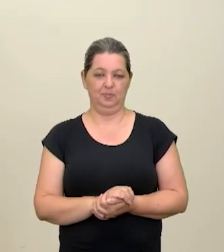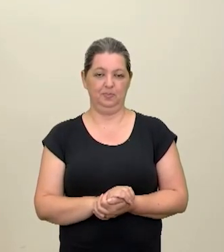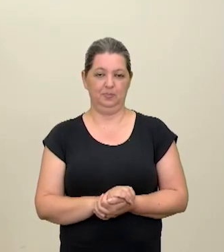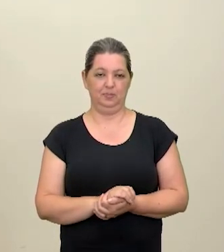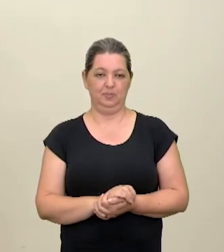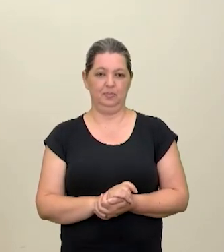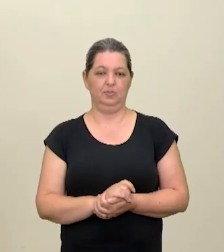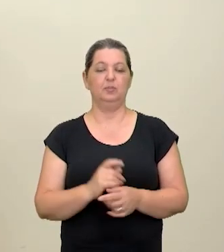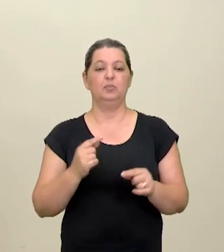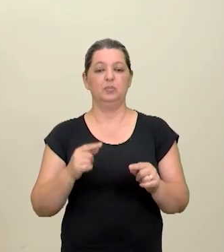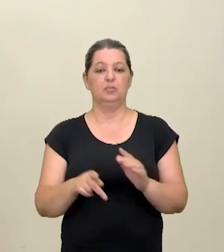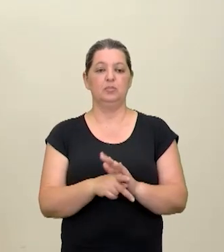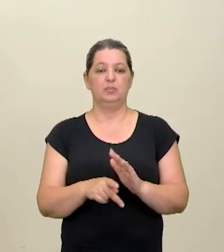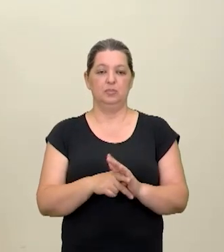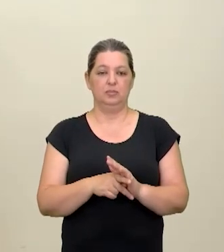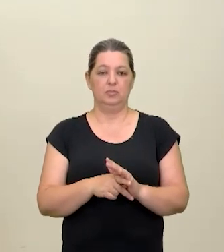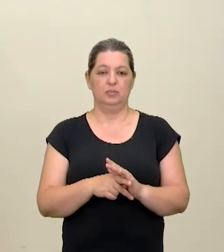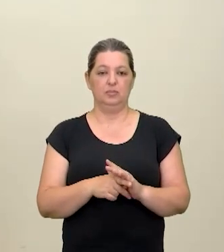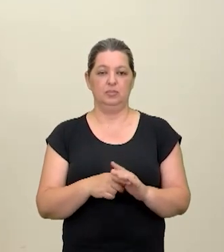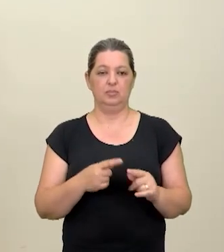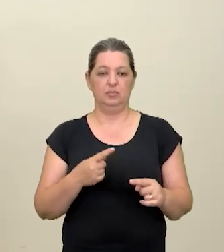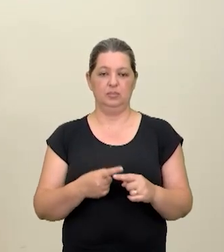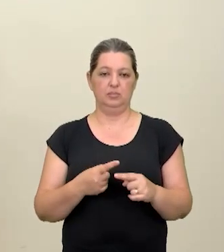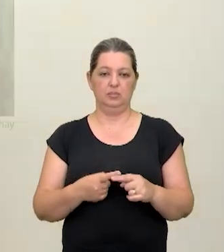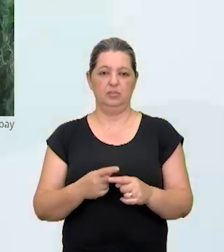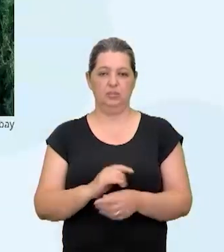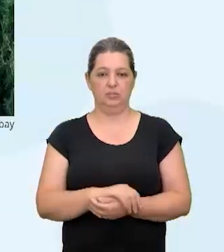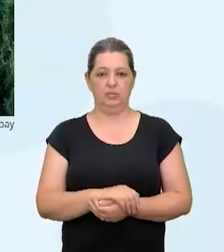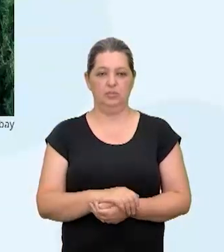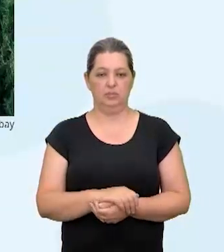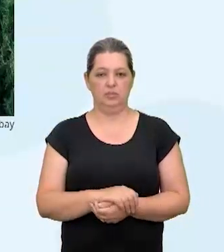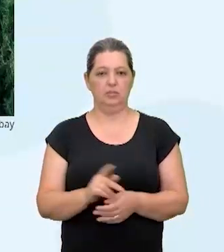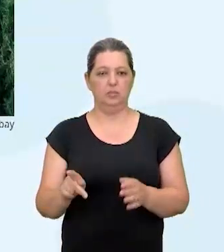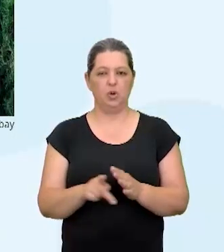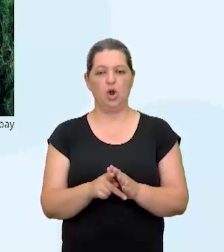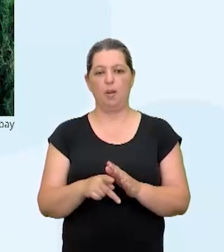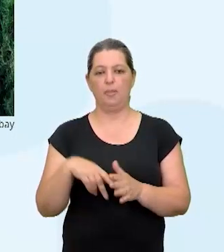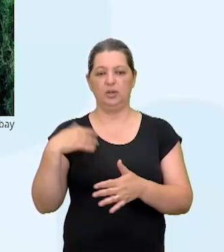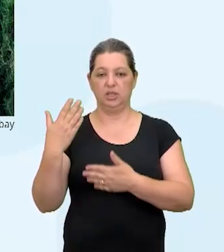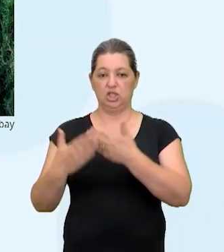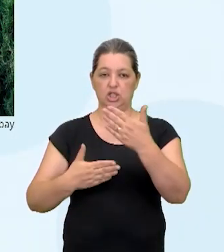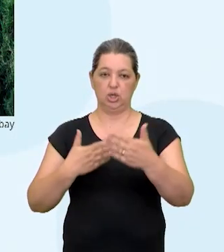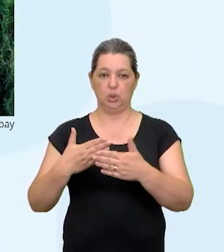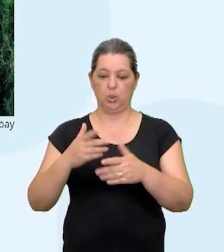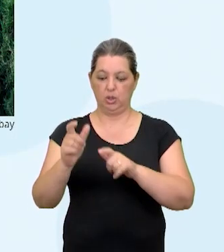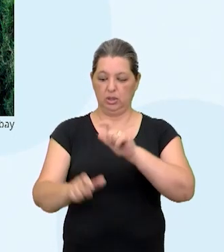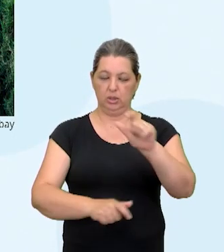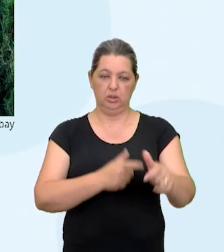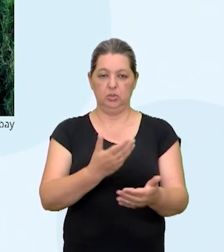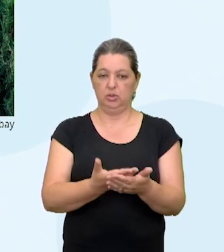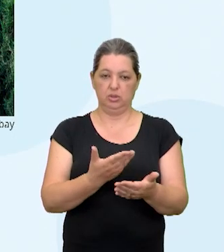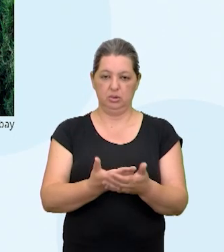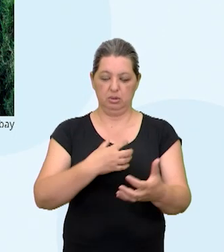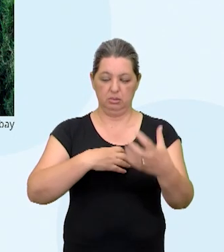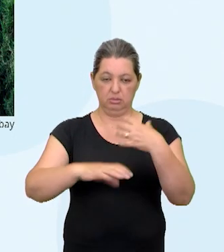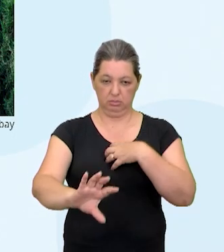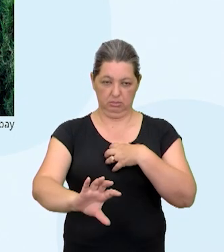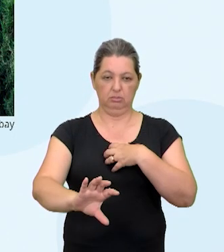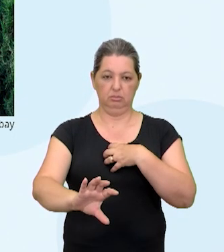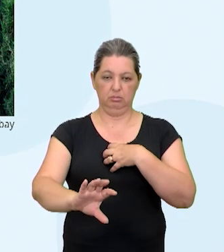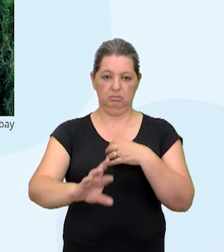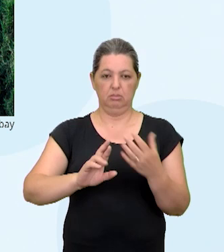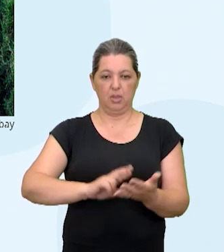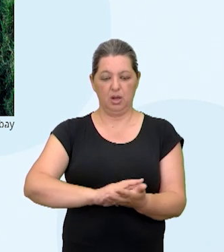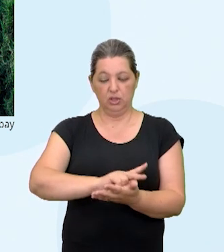Nosso objetivo agora é promover um momento de reconhecimento de trajetória dos estudantes e de acolhida com empatia das